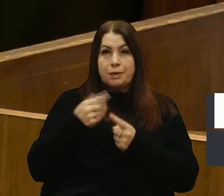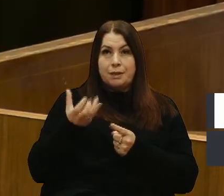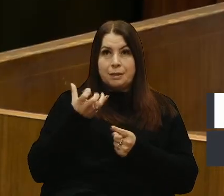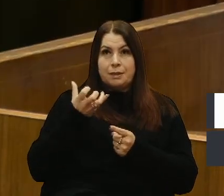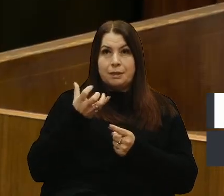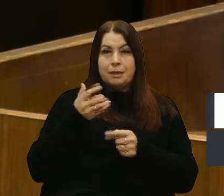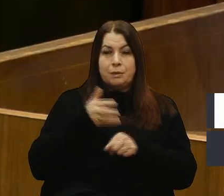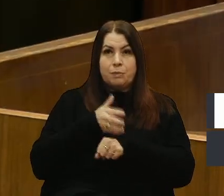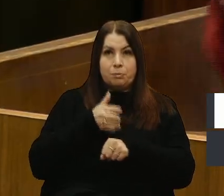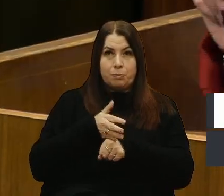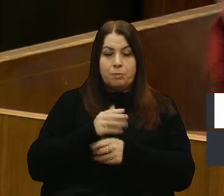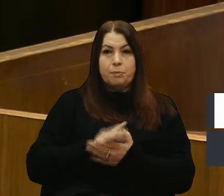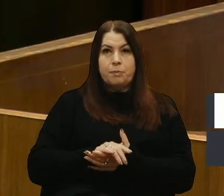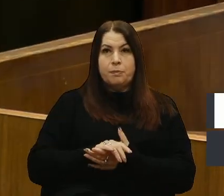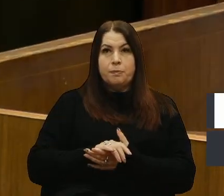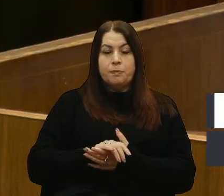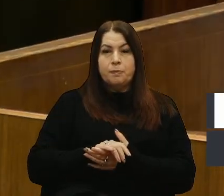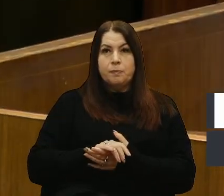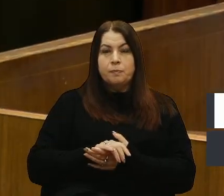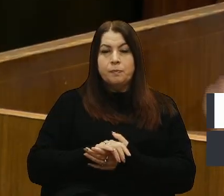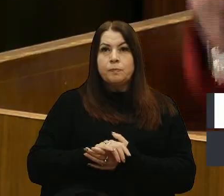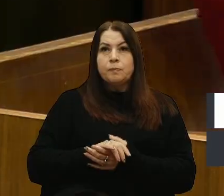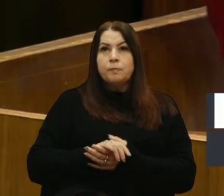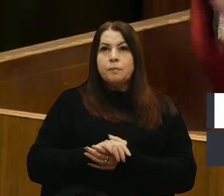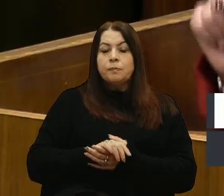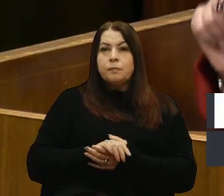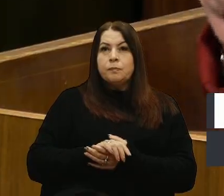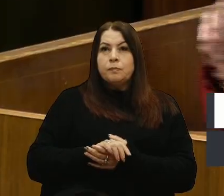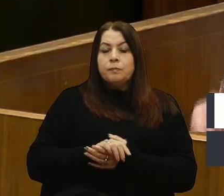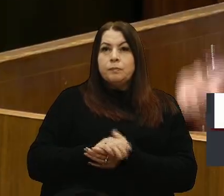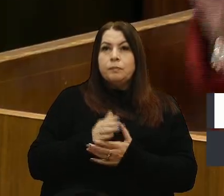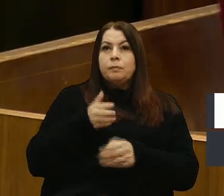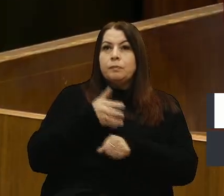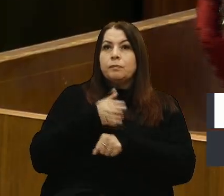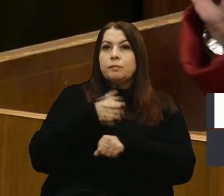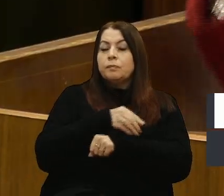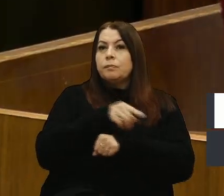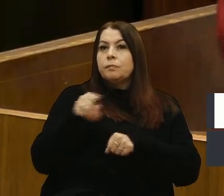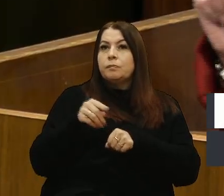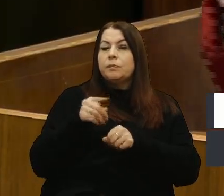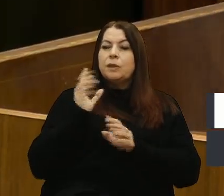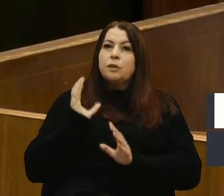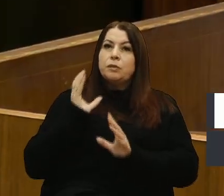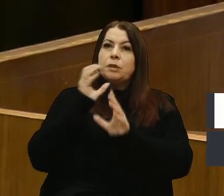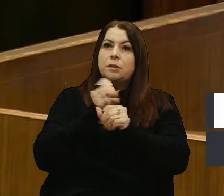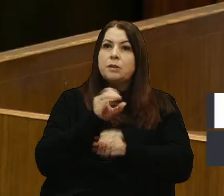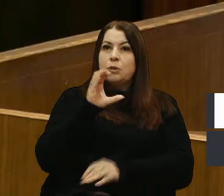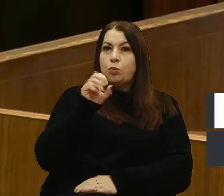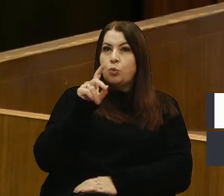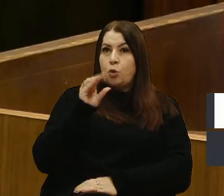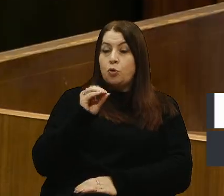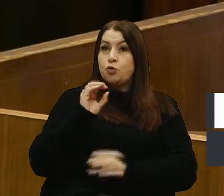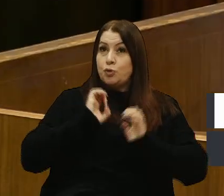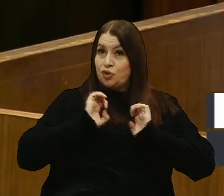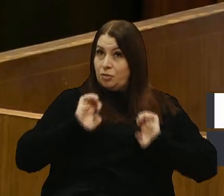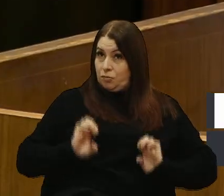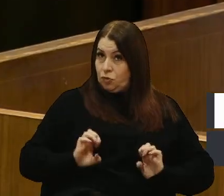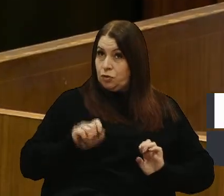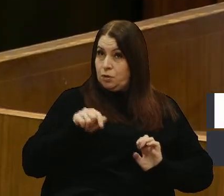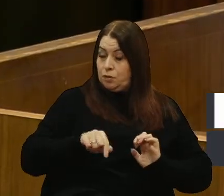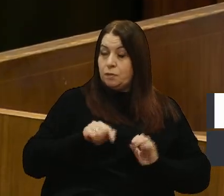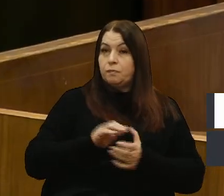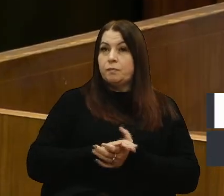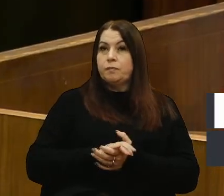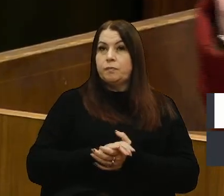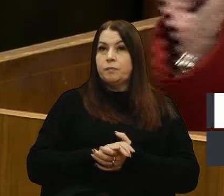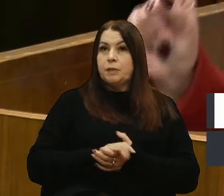quiseram participar e os que se prontificaram a participar da revisão do Código de Ética. Vou dizer uma